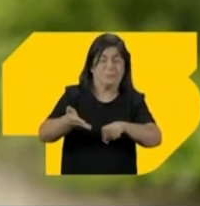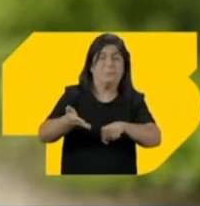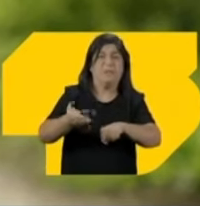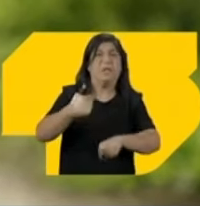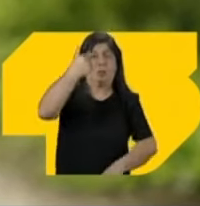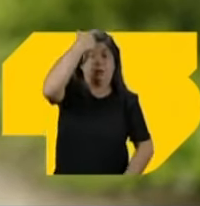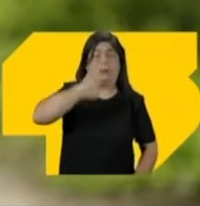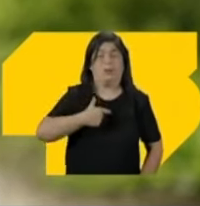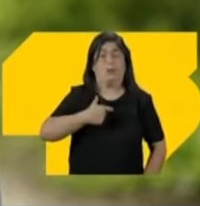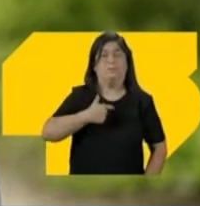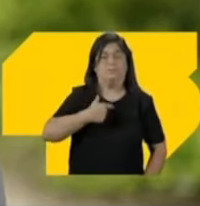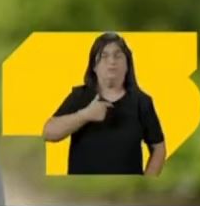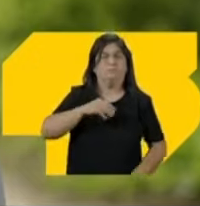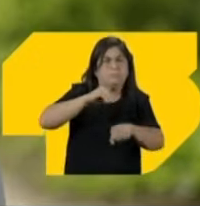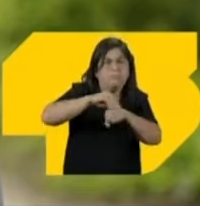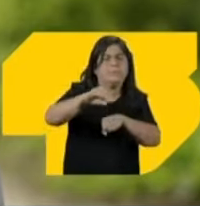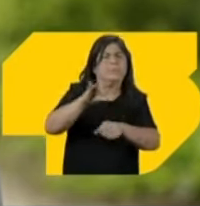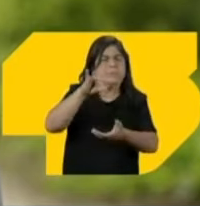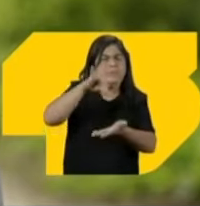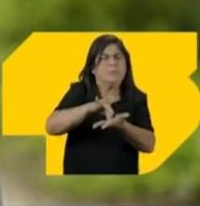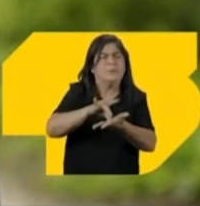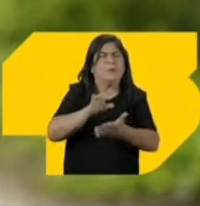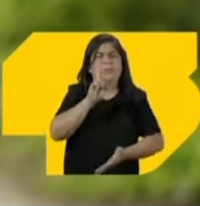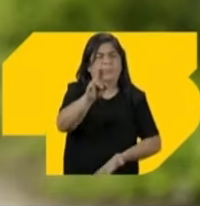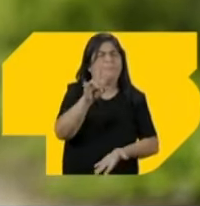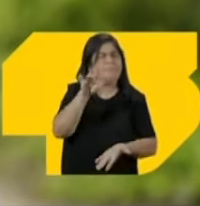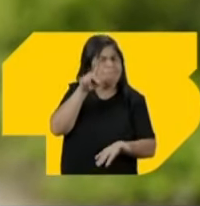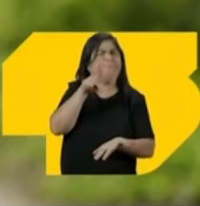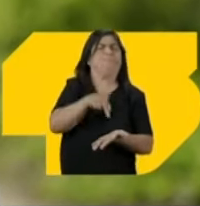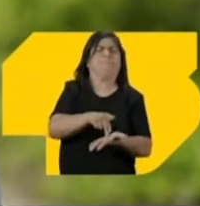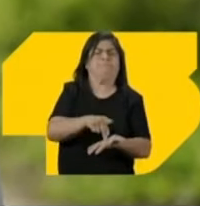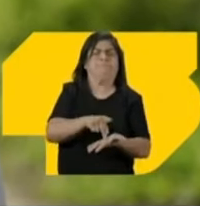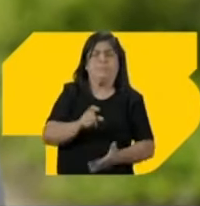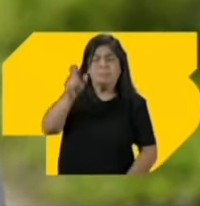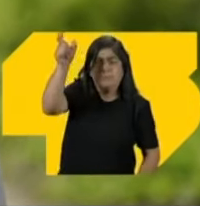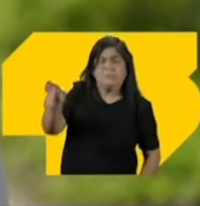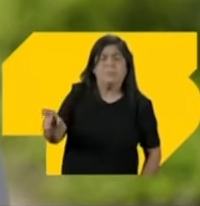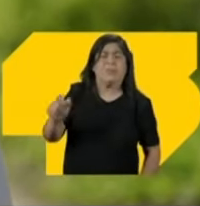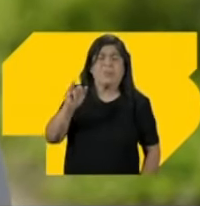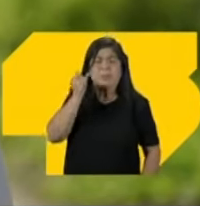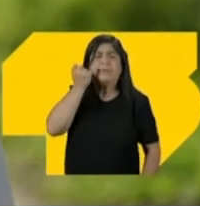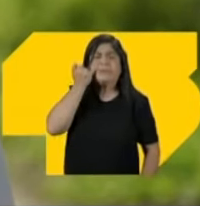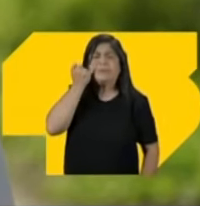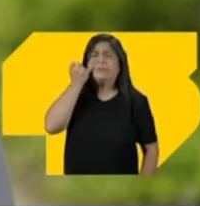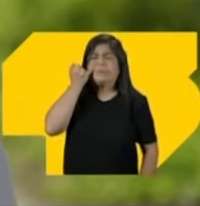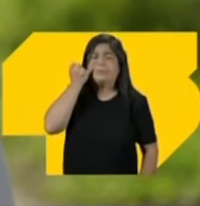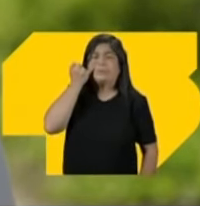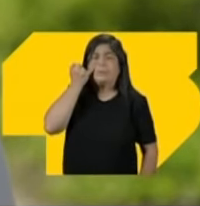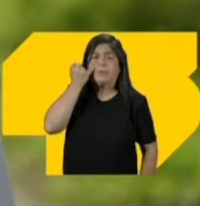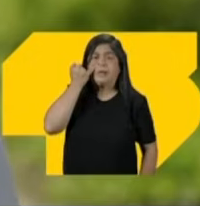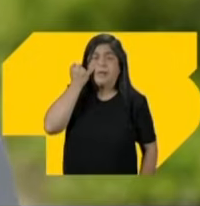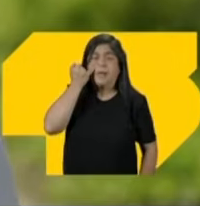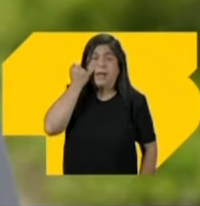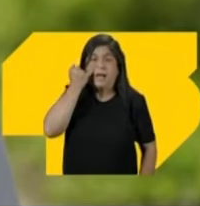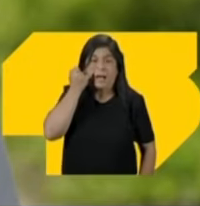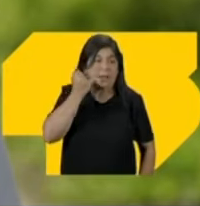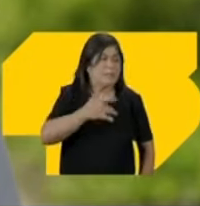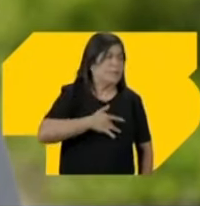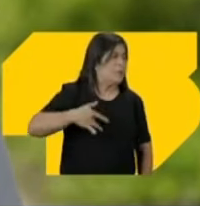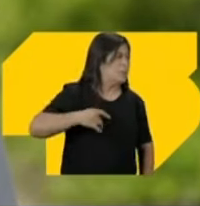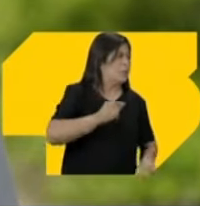nesse assunto, para responder com a verdade uma postura dele, porque é importante lembrar que João Azevedo foi eleito com dinheiro desviado da saúde